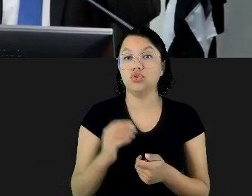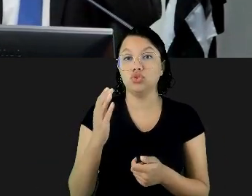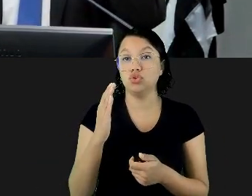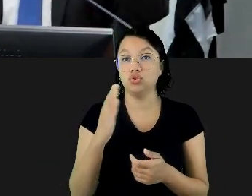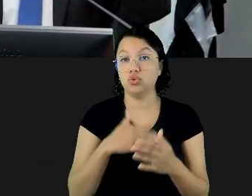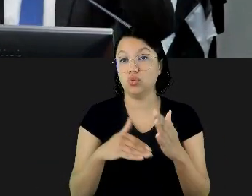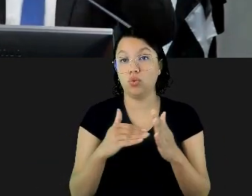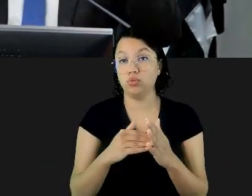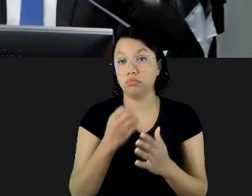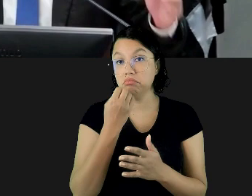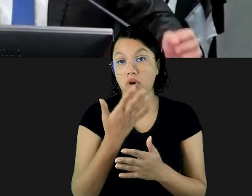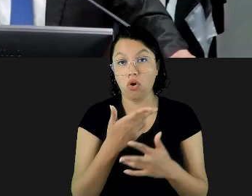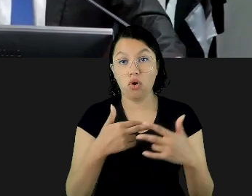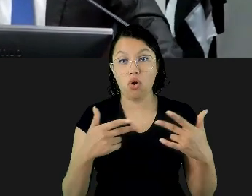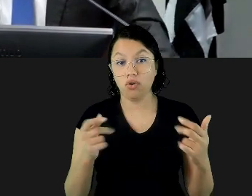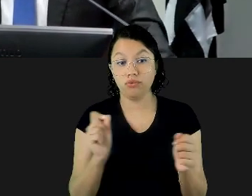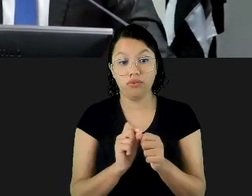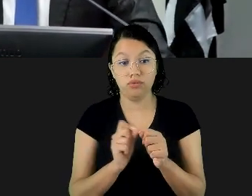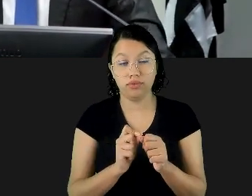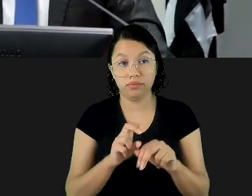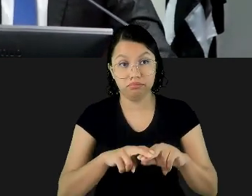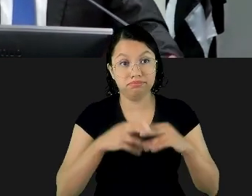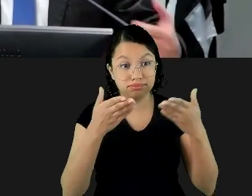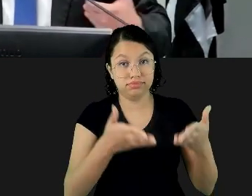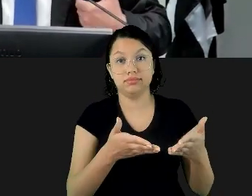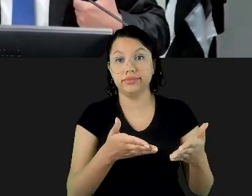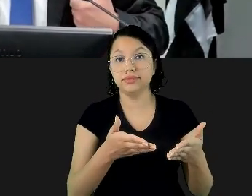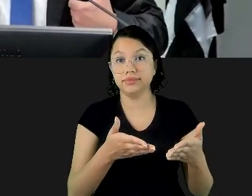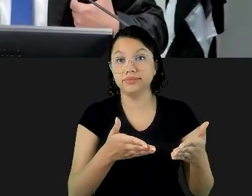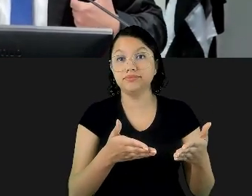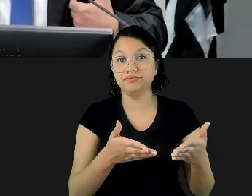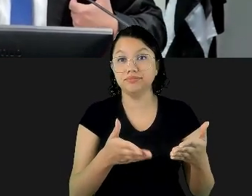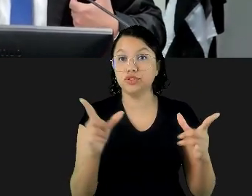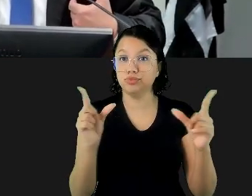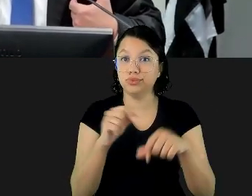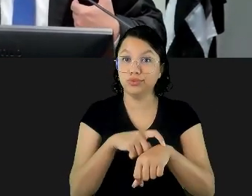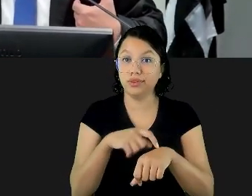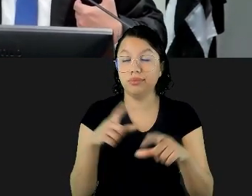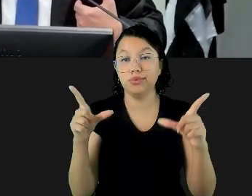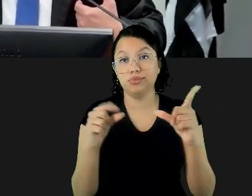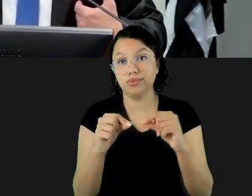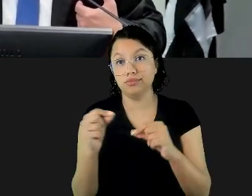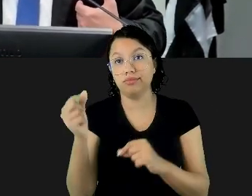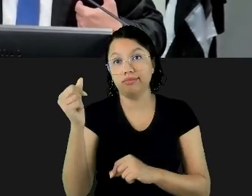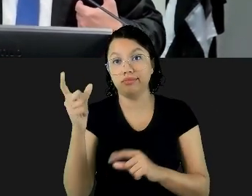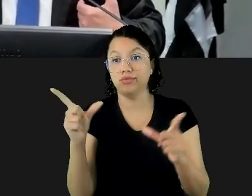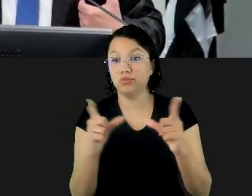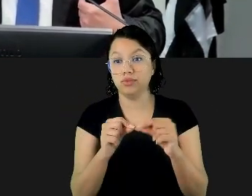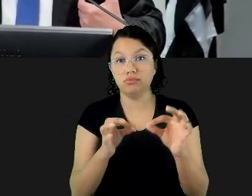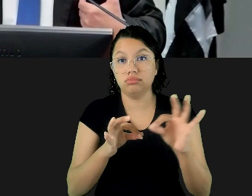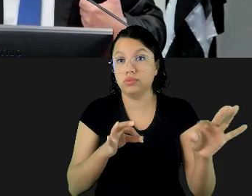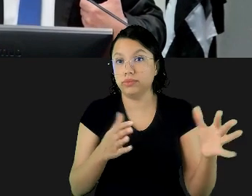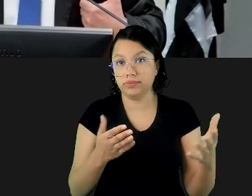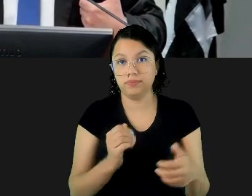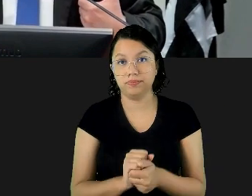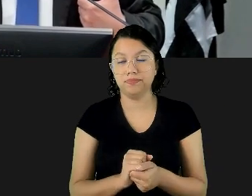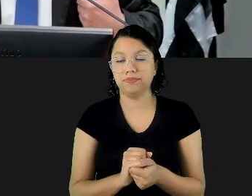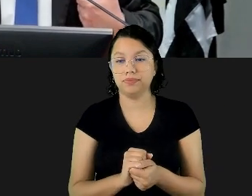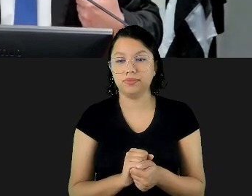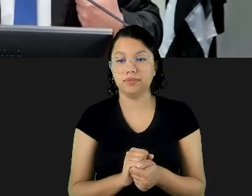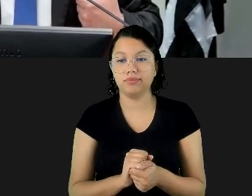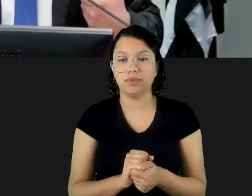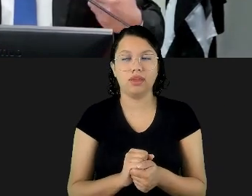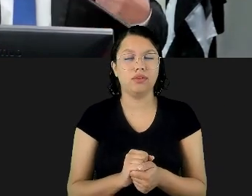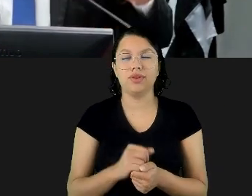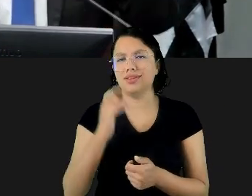Então, esse é um grande desafio que tem pela frente. Eu penso que é até maior que a própria obra, que não vai ser fácil